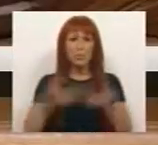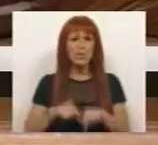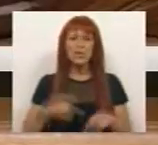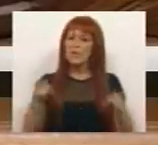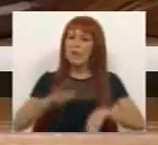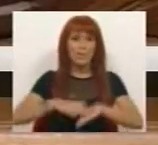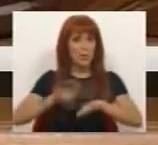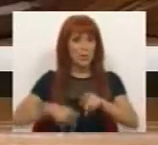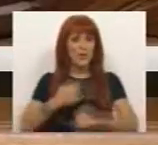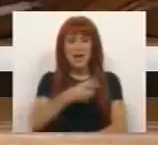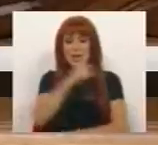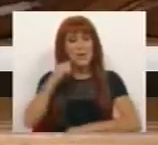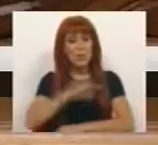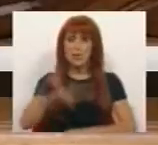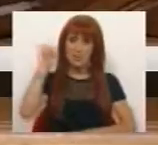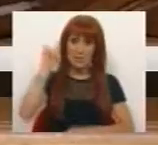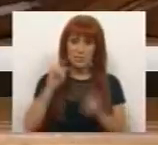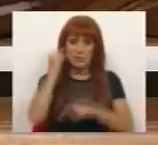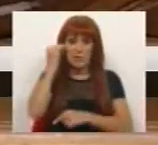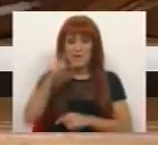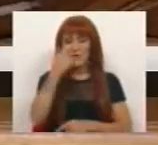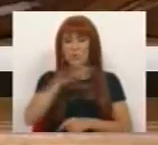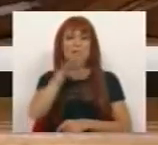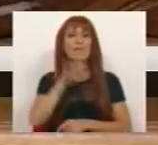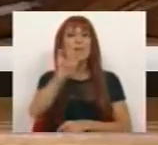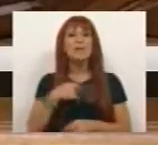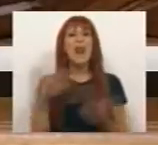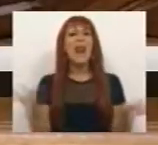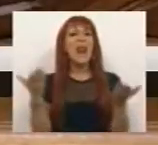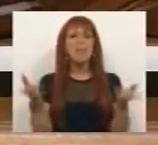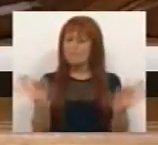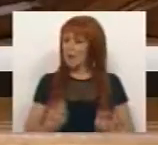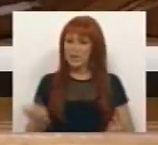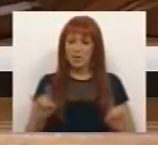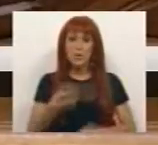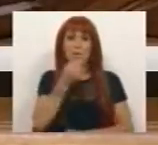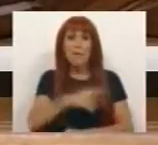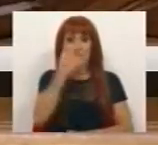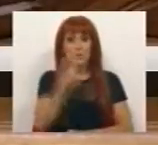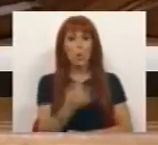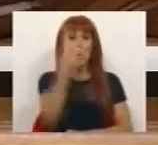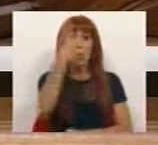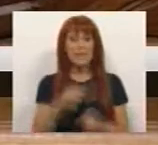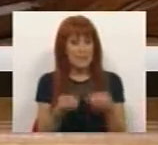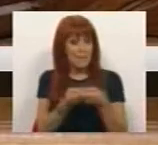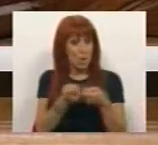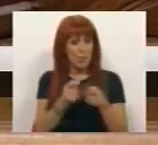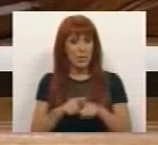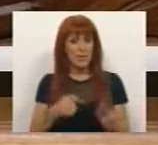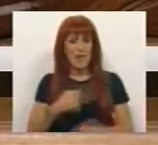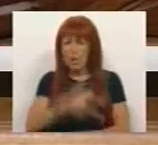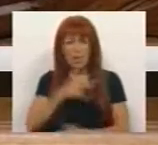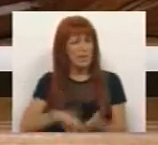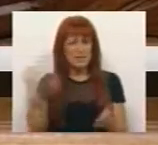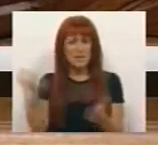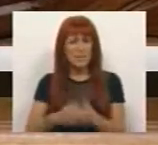não é também por isso que a dor, sobretudo dos seus familiares, fica mais leve. A perda de uma pessoa próxima é sempre